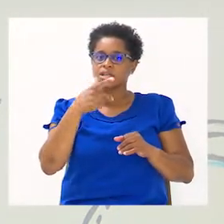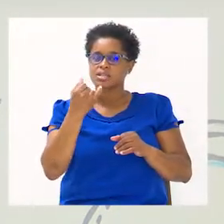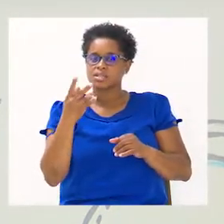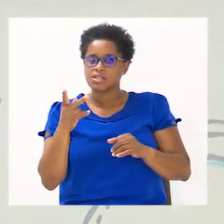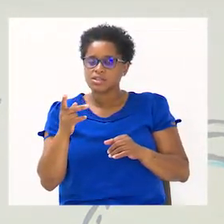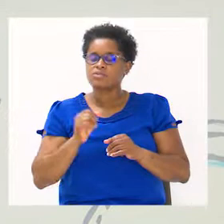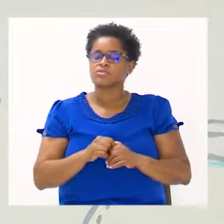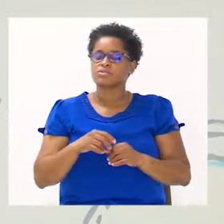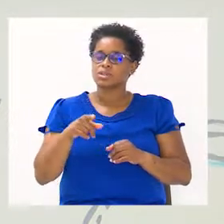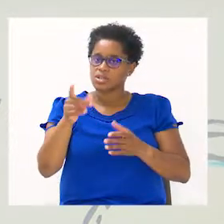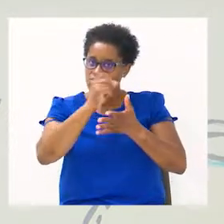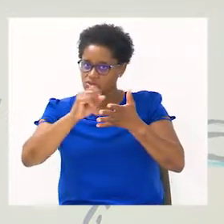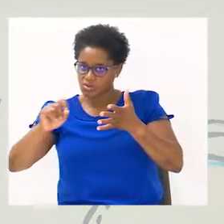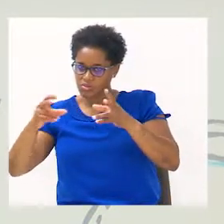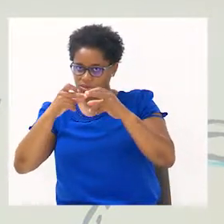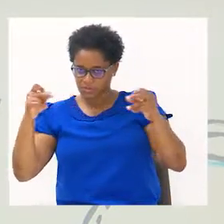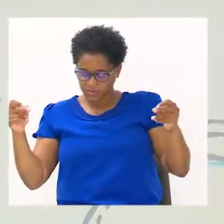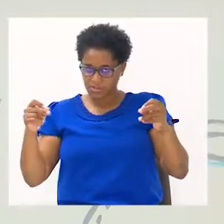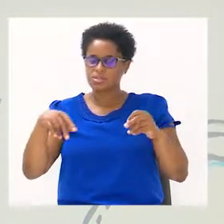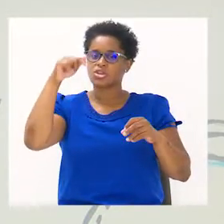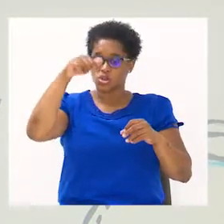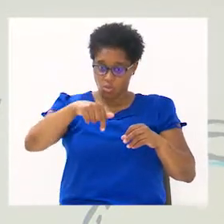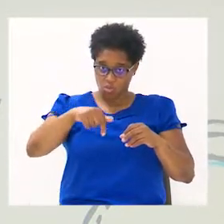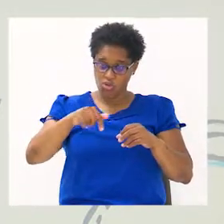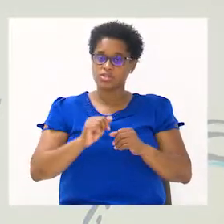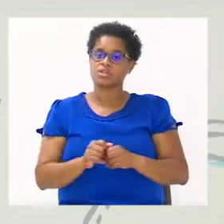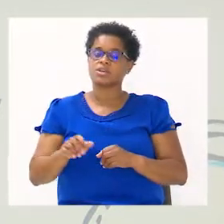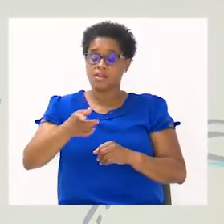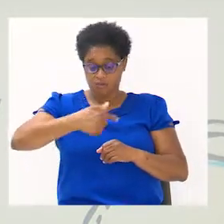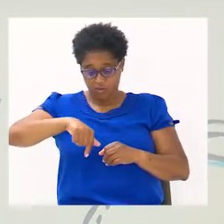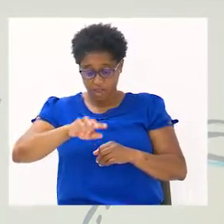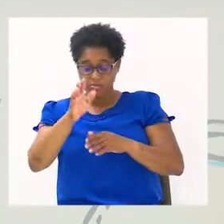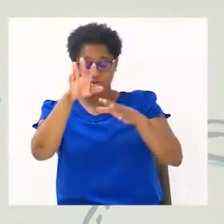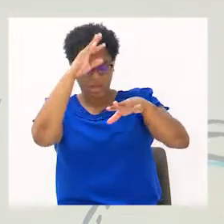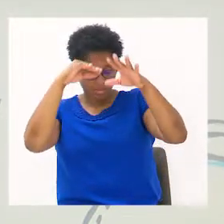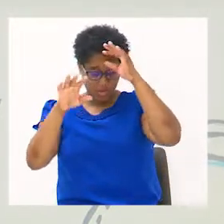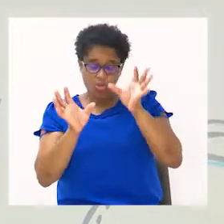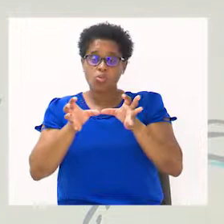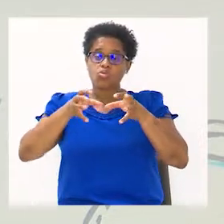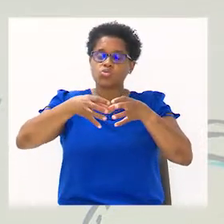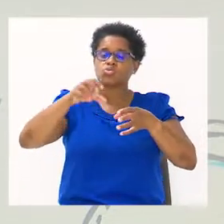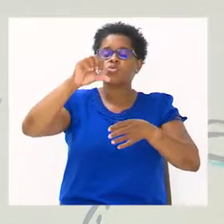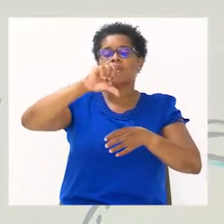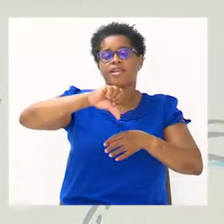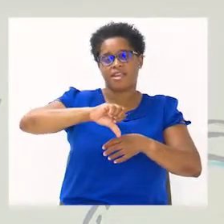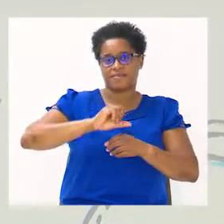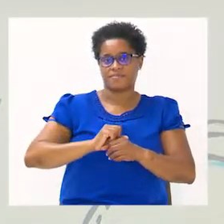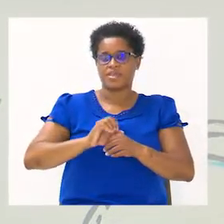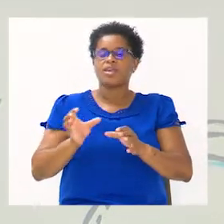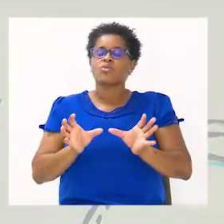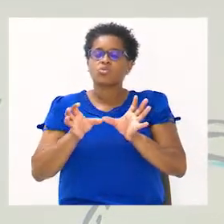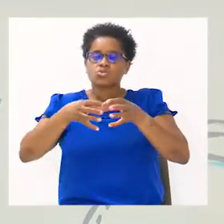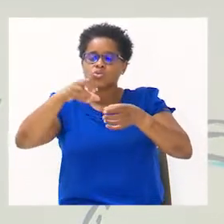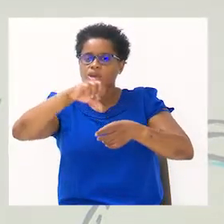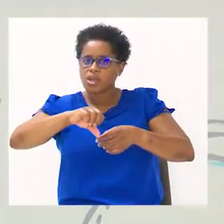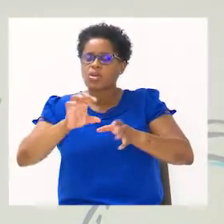vamos aprender sobre o conjunto Q. O conjunto Q é o conjunto dos